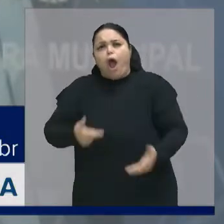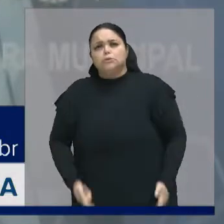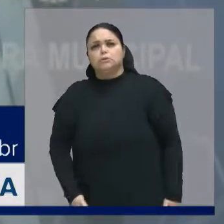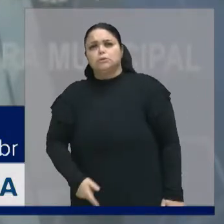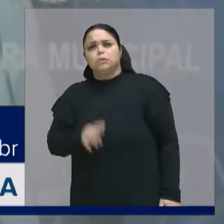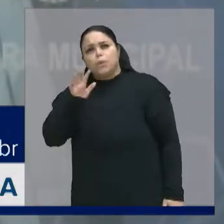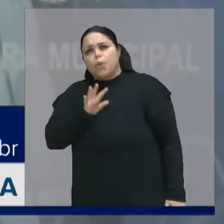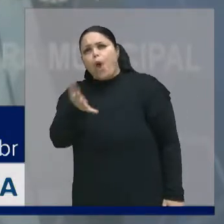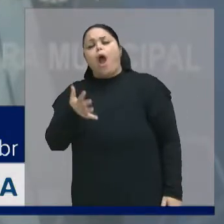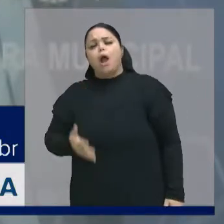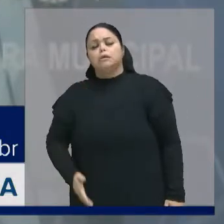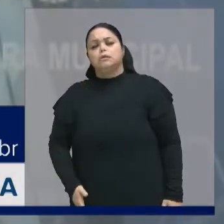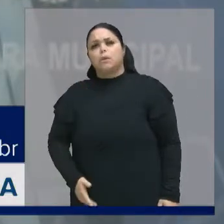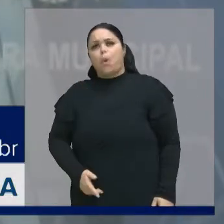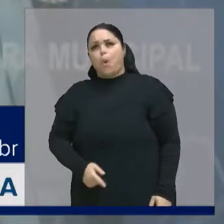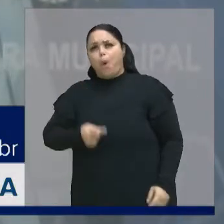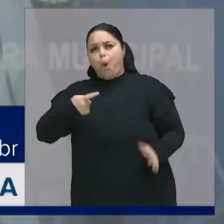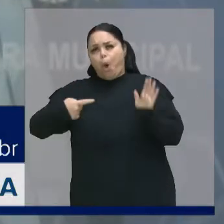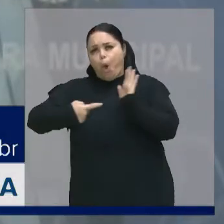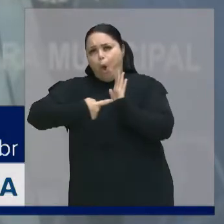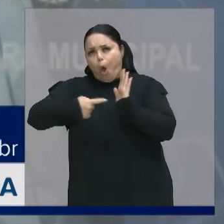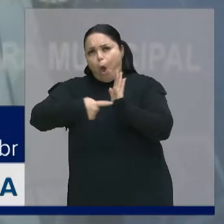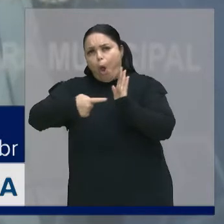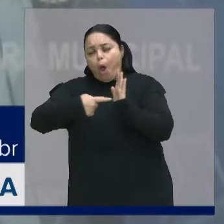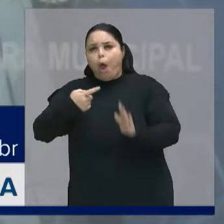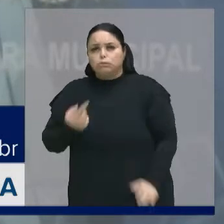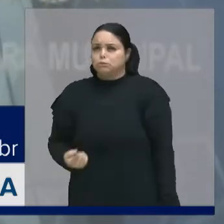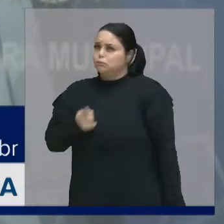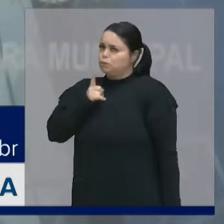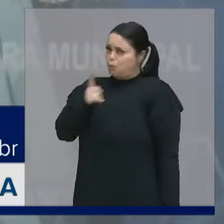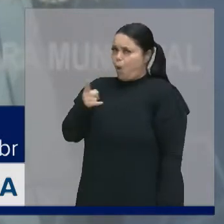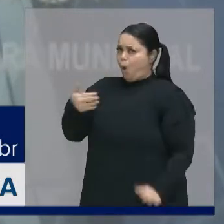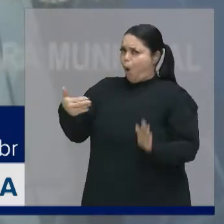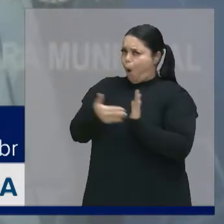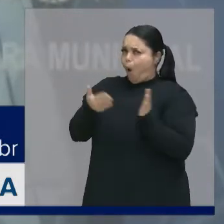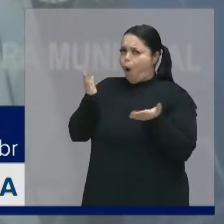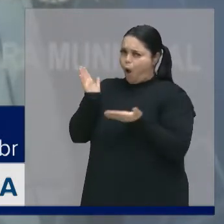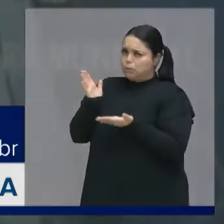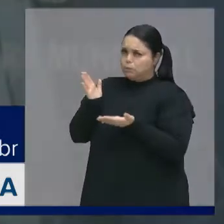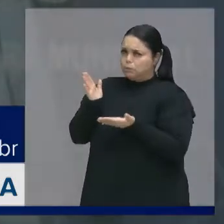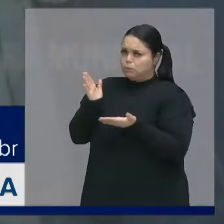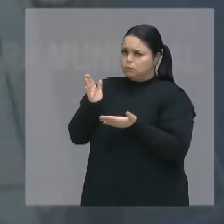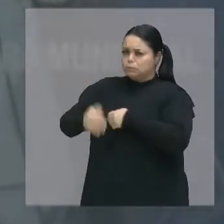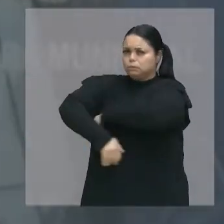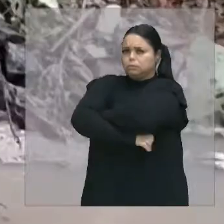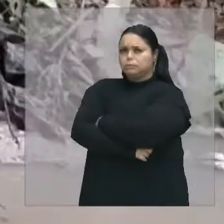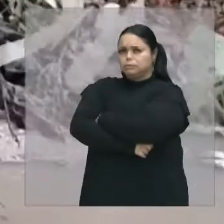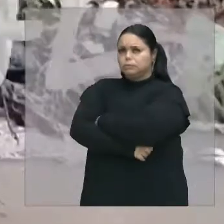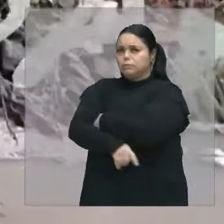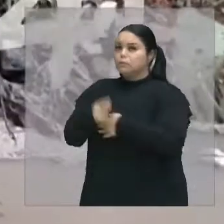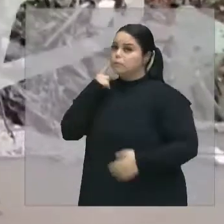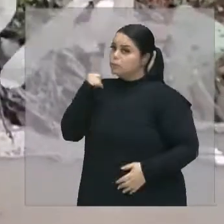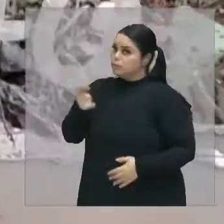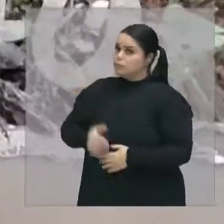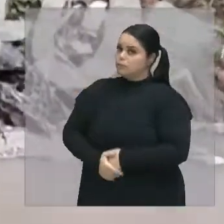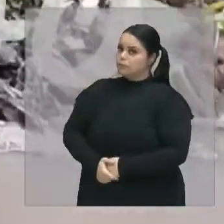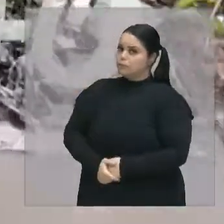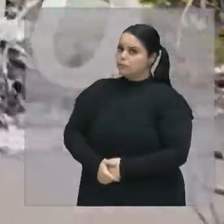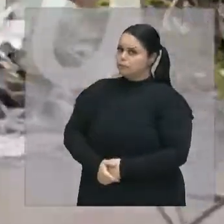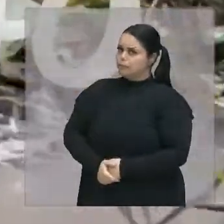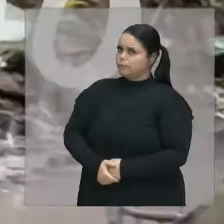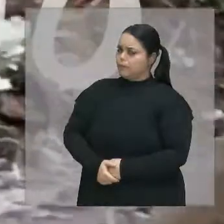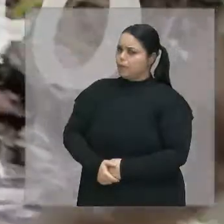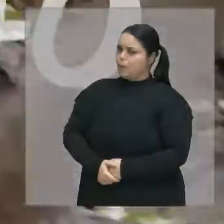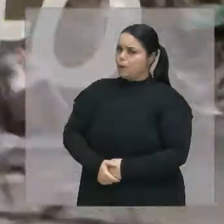solução daquilo que nós estamos denunciando. Veja a imagem de hoje, tá? Daquele local. Filma aqui, Gisele. Olha